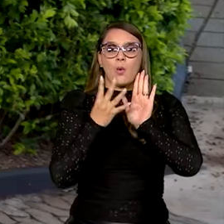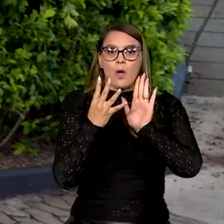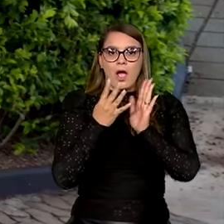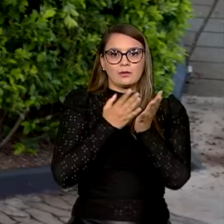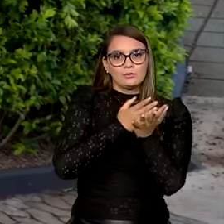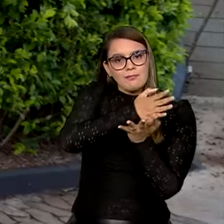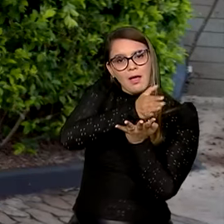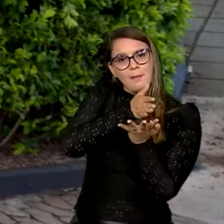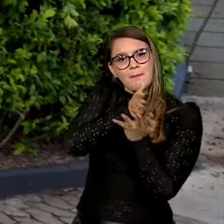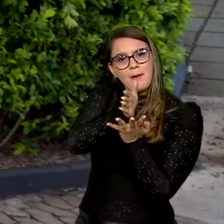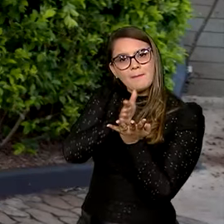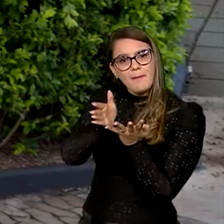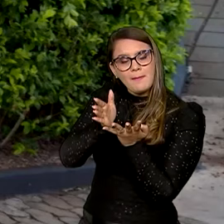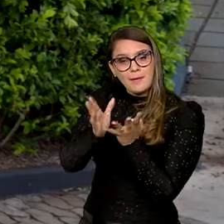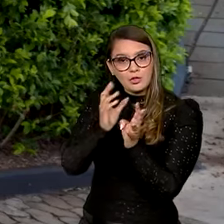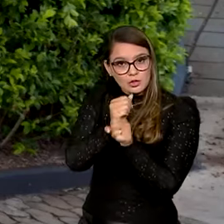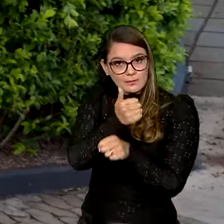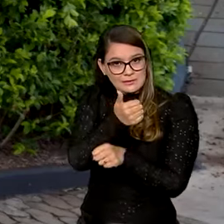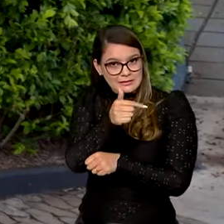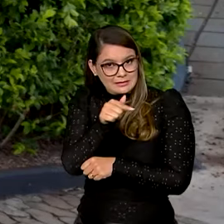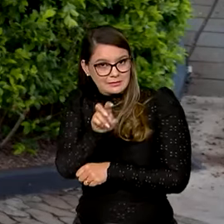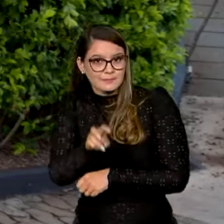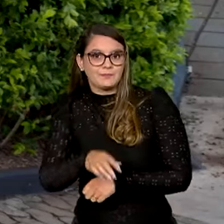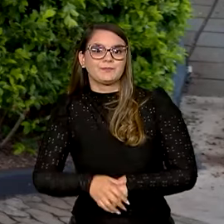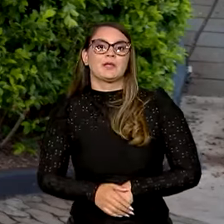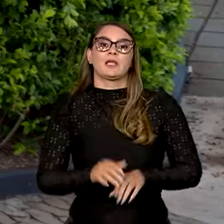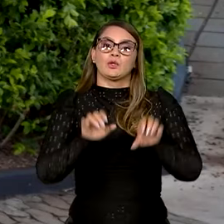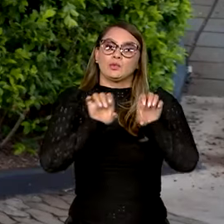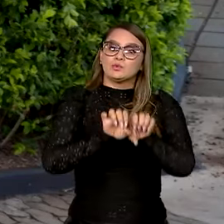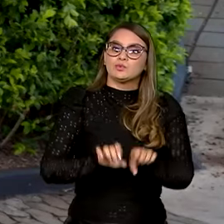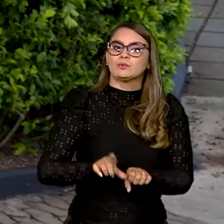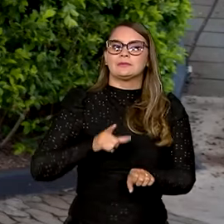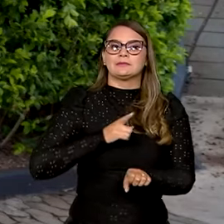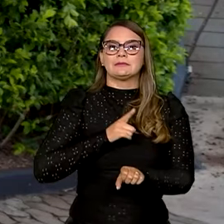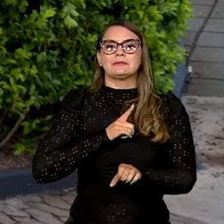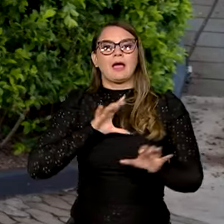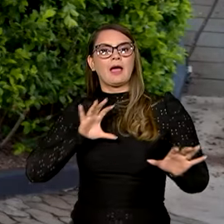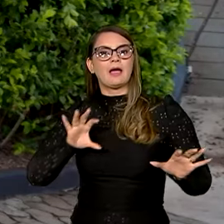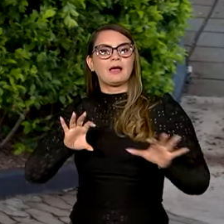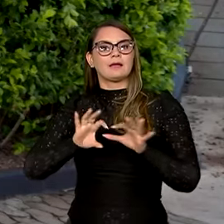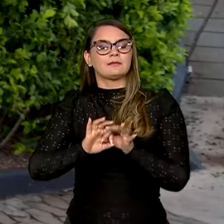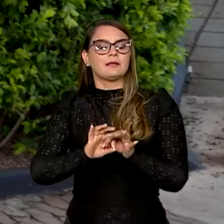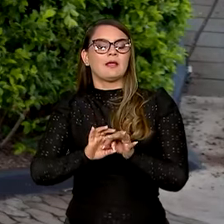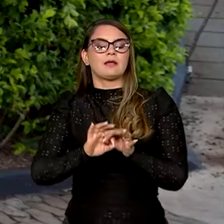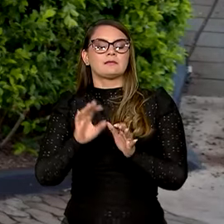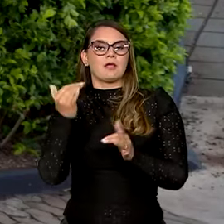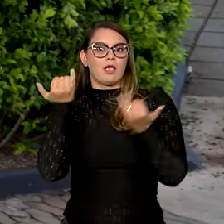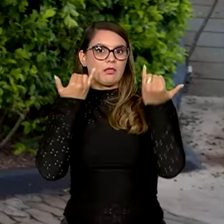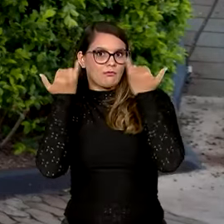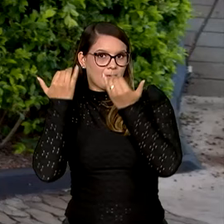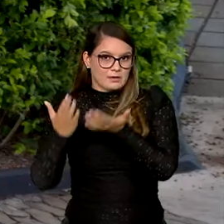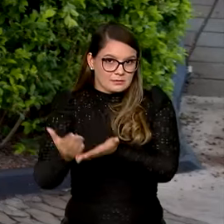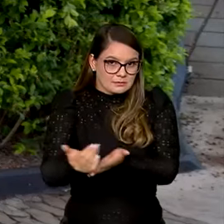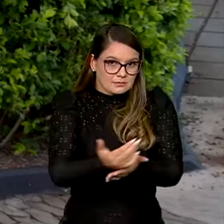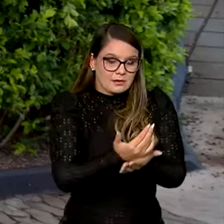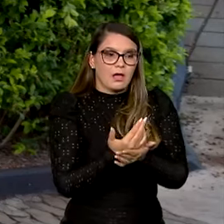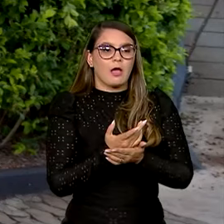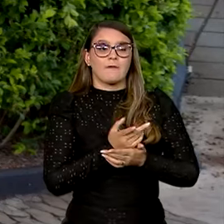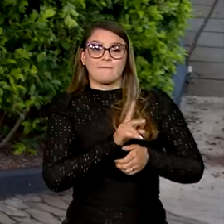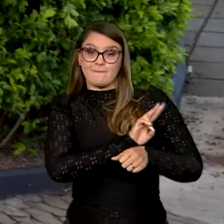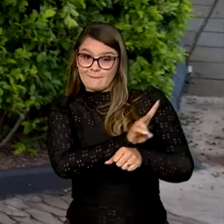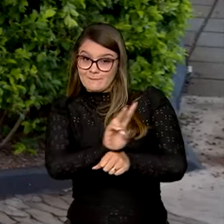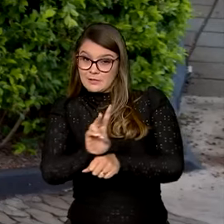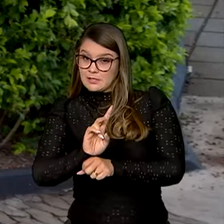de atuação. Entre as medidas estruturantes está a integração de bancos de dados, o aumento da